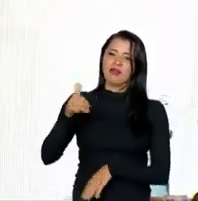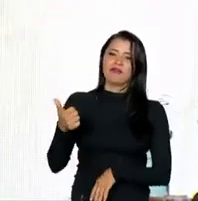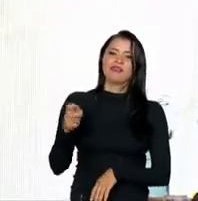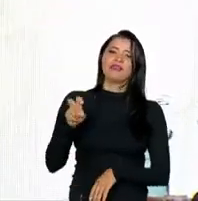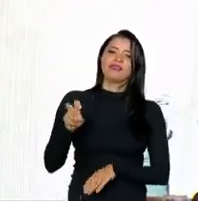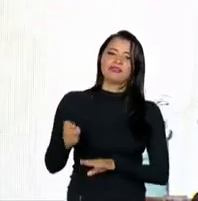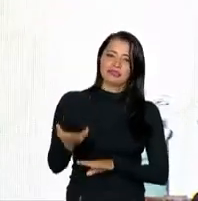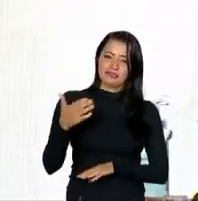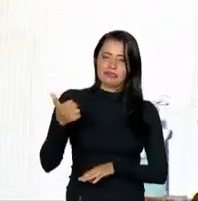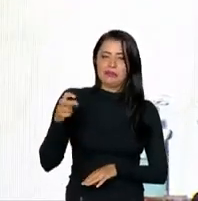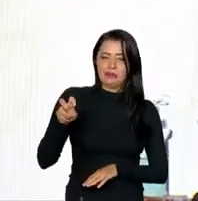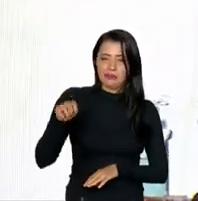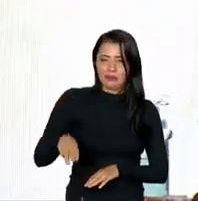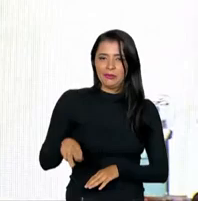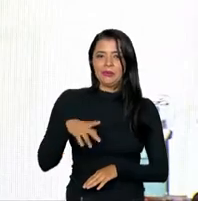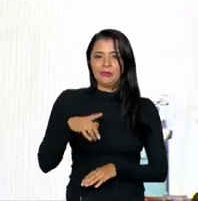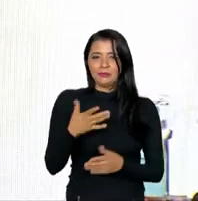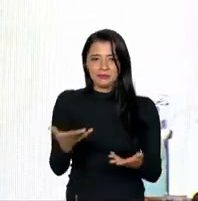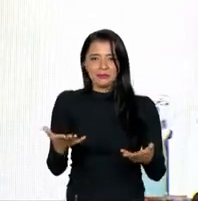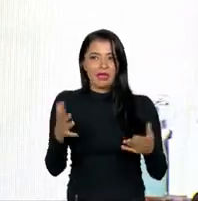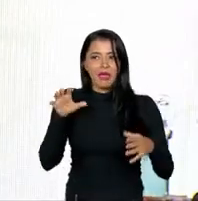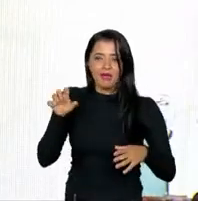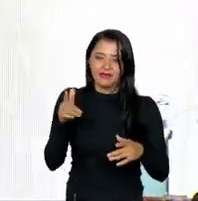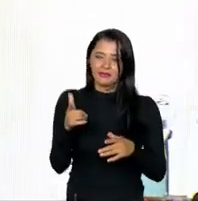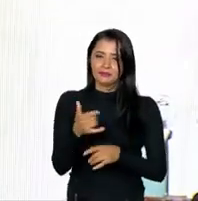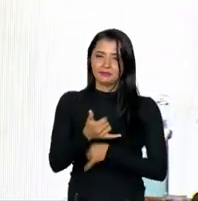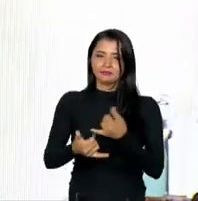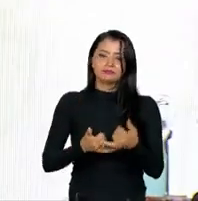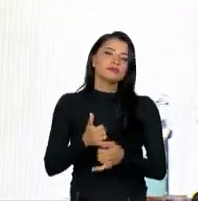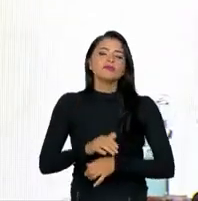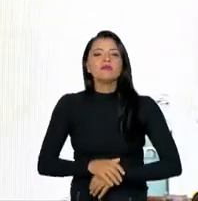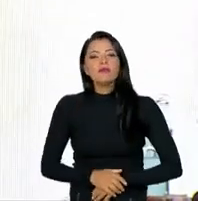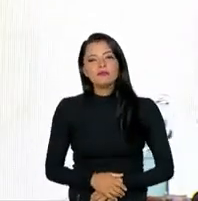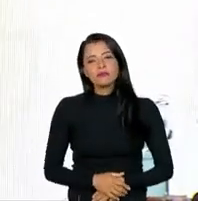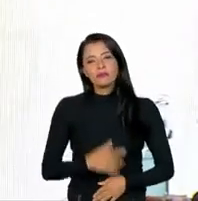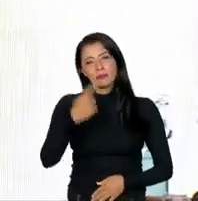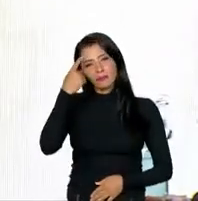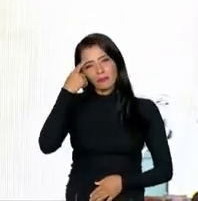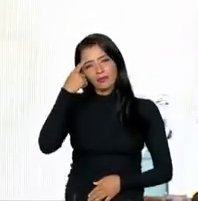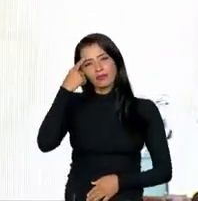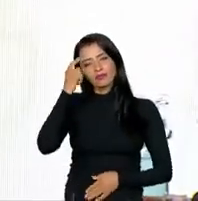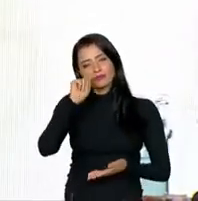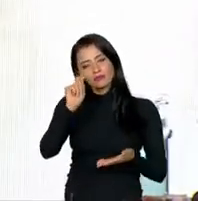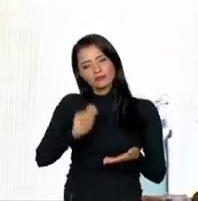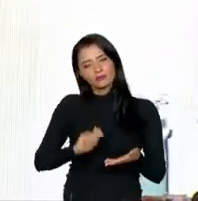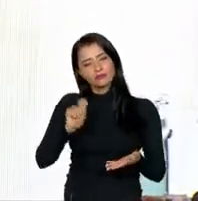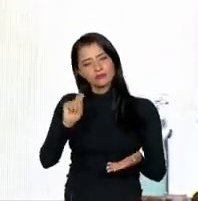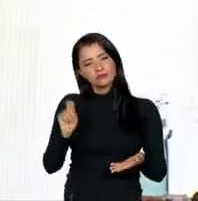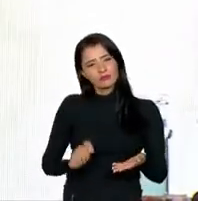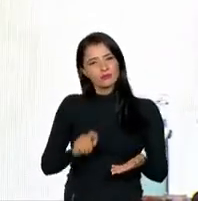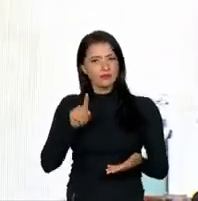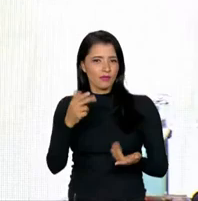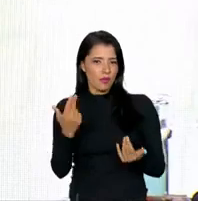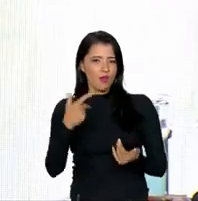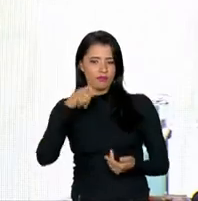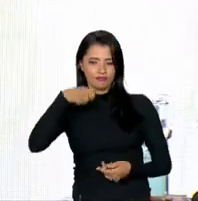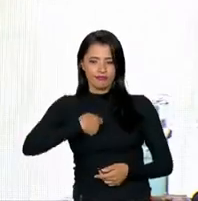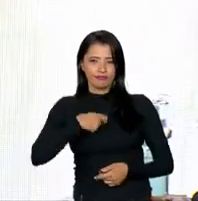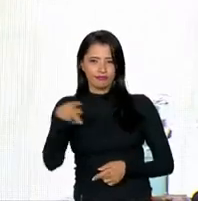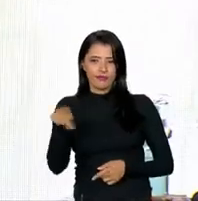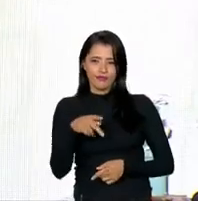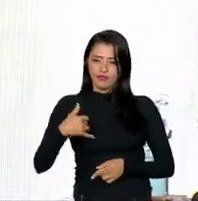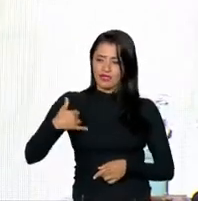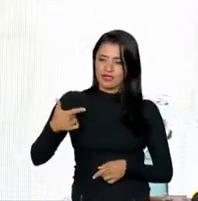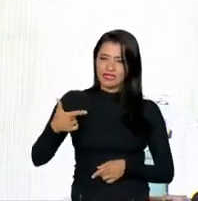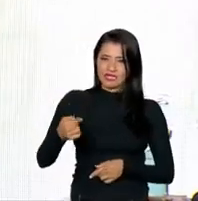eu pegava... Brincadeira, gente. Mas eu fiquei pensando e anotando, porque é isso, como boa professora que sou desde meus